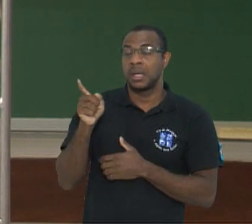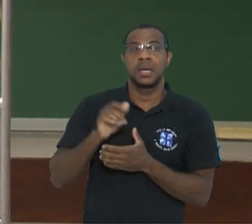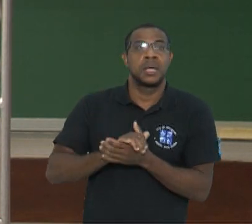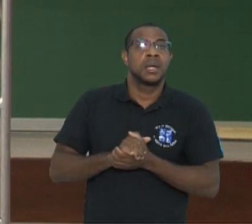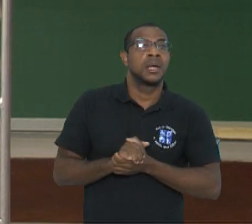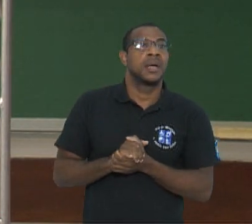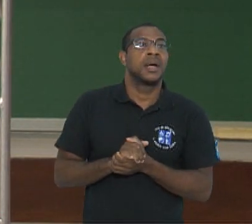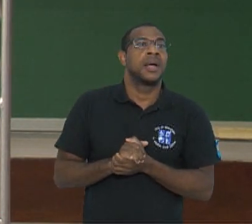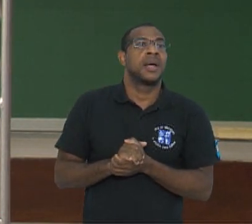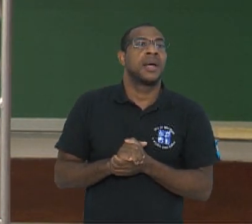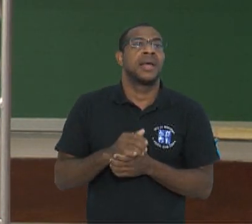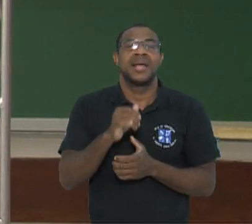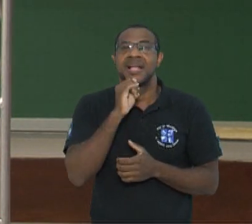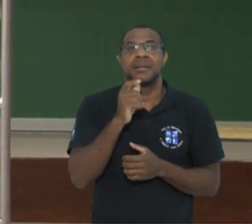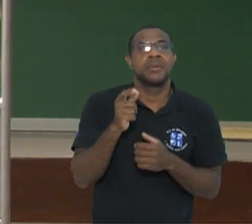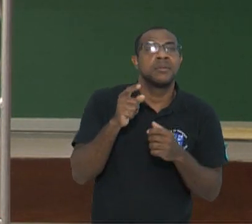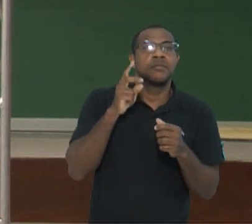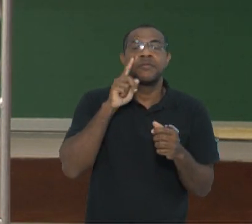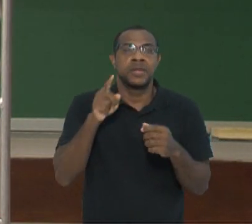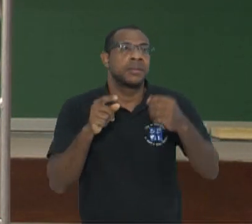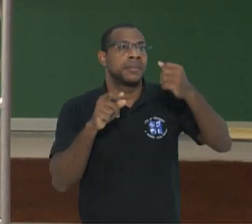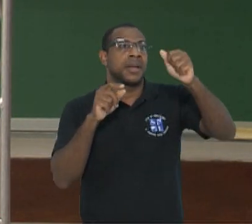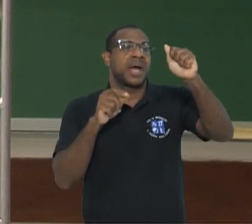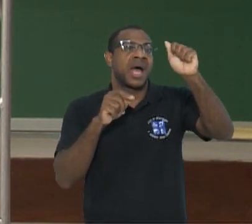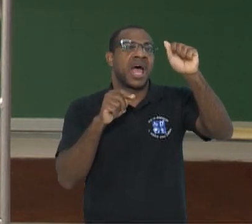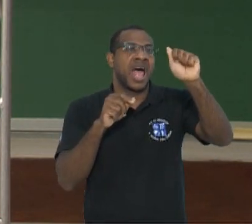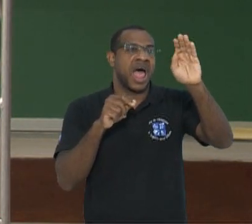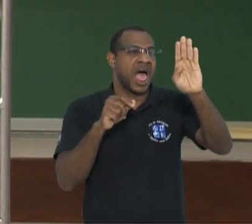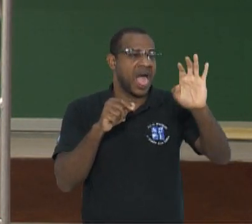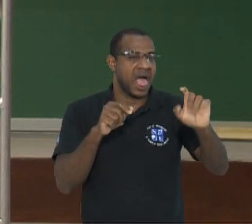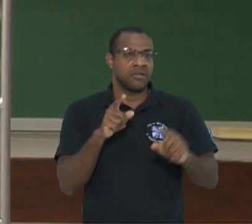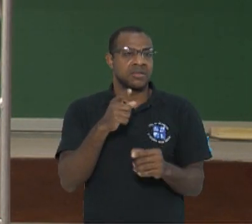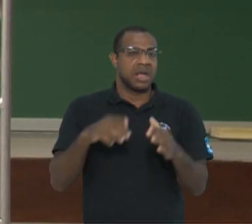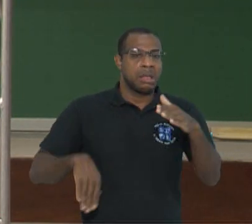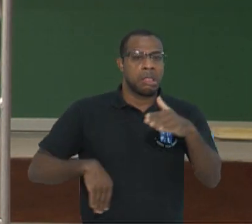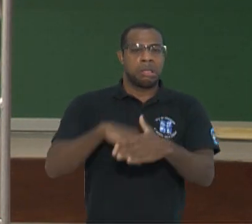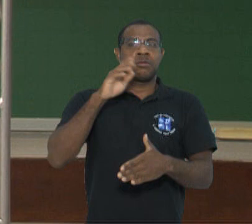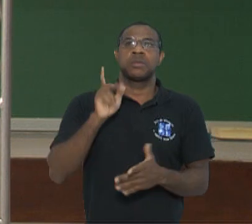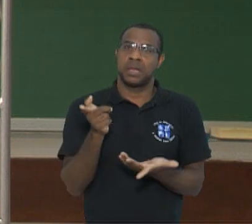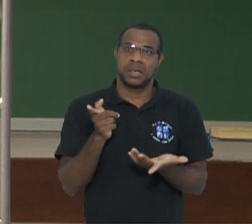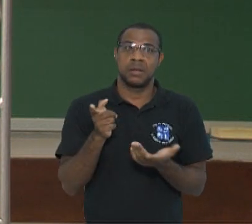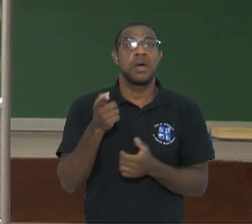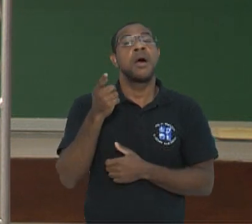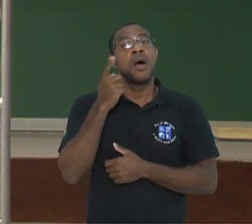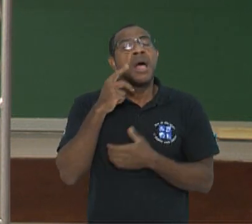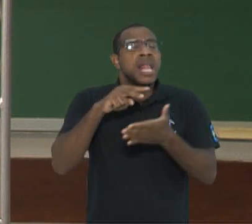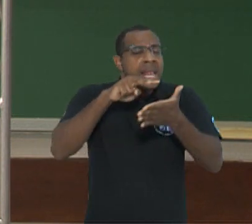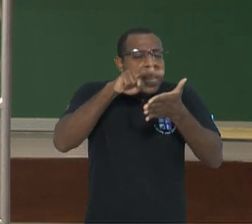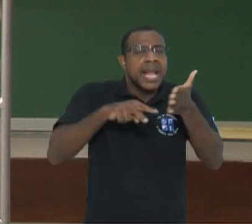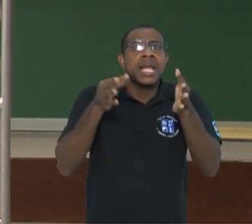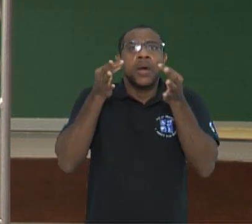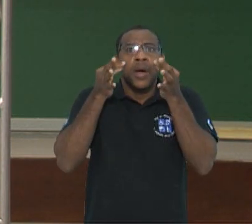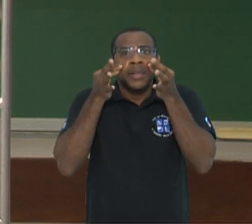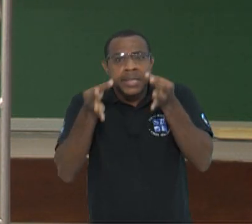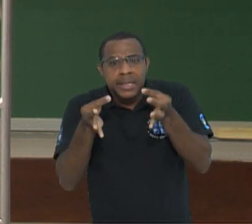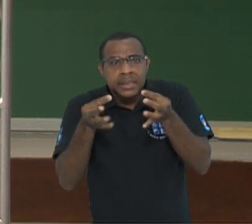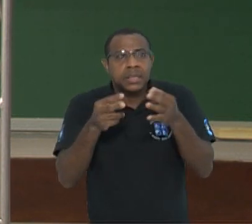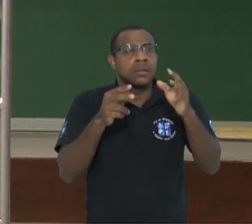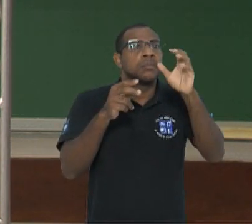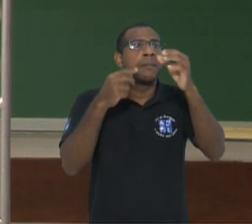a questão tem alternativas, tá, gente, que você vai chutar. Então, qual que é a minha orientação? Leia com atenção cada uma